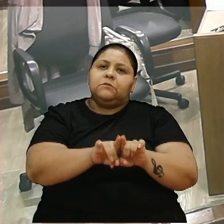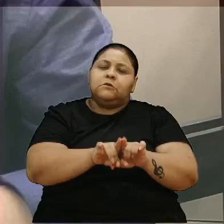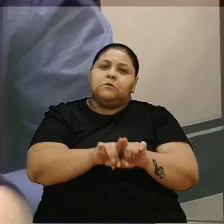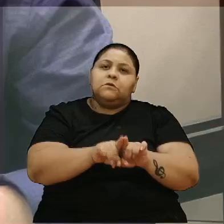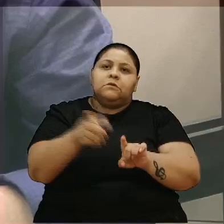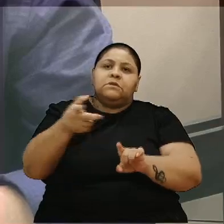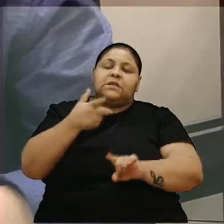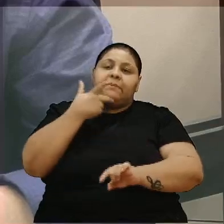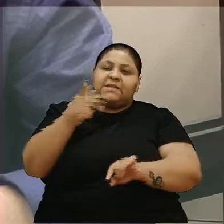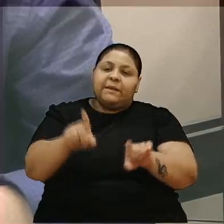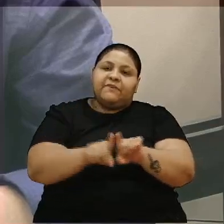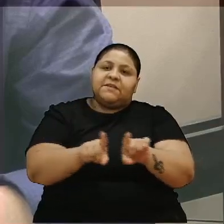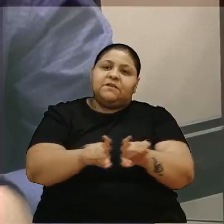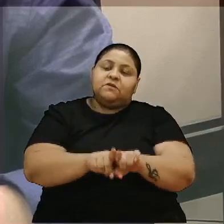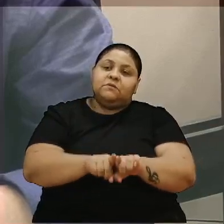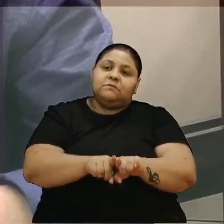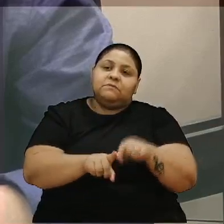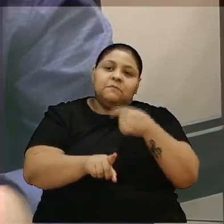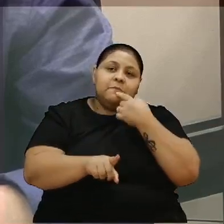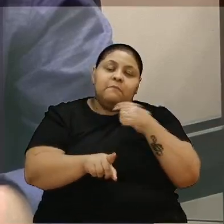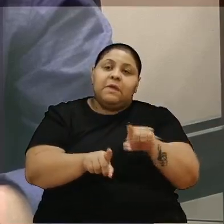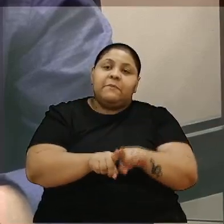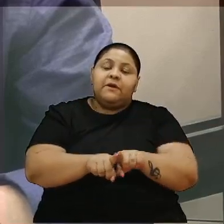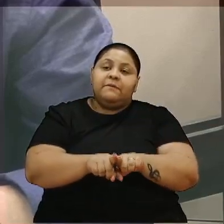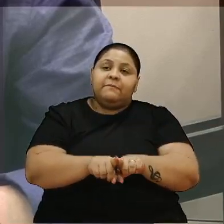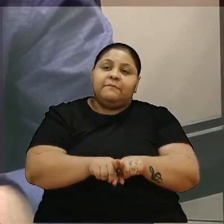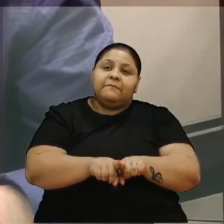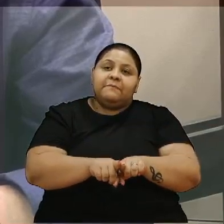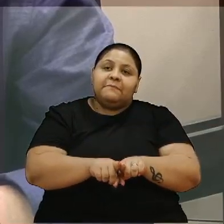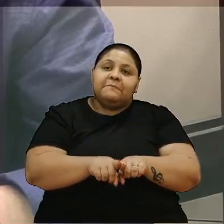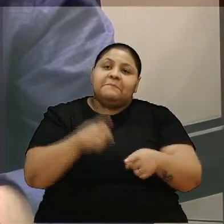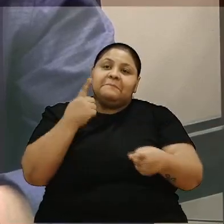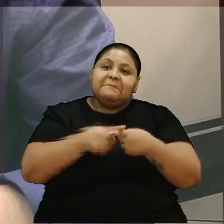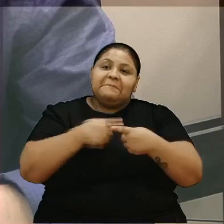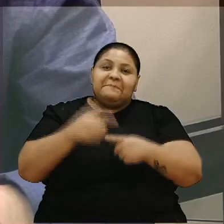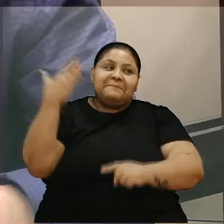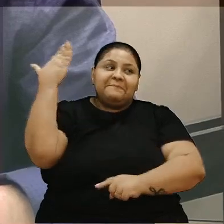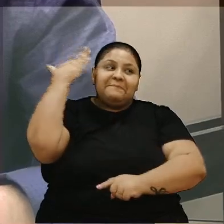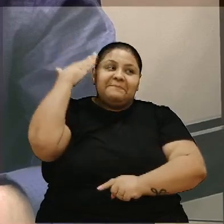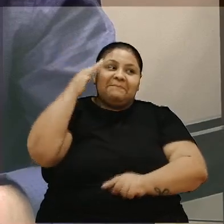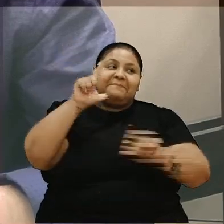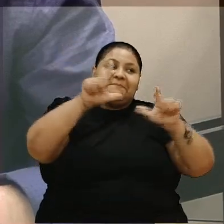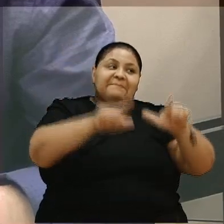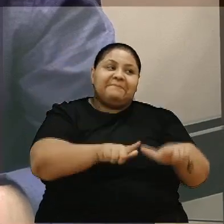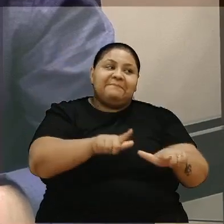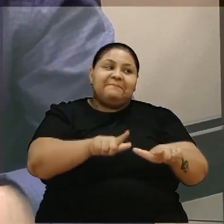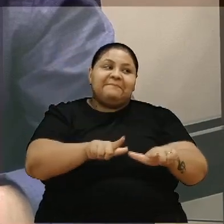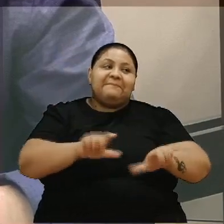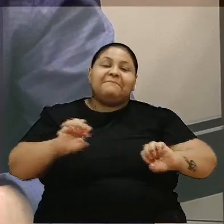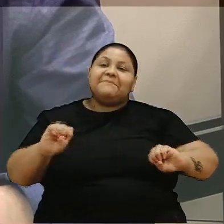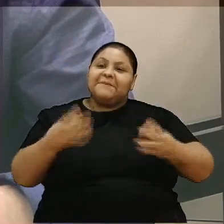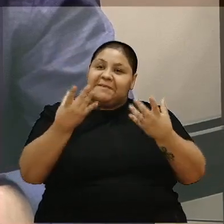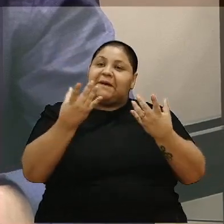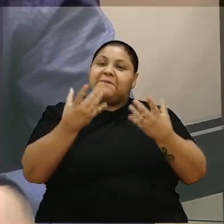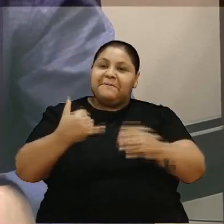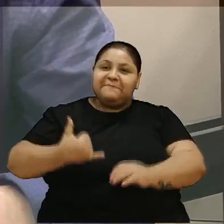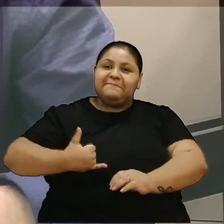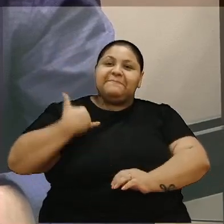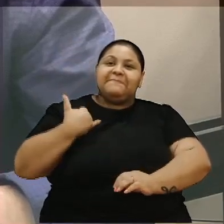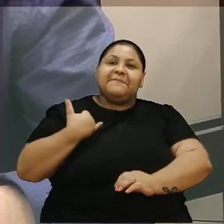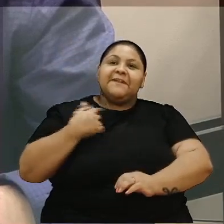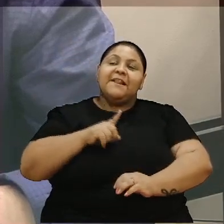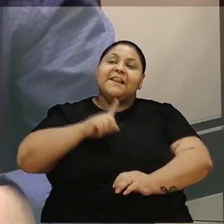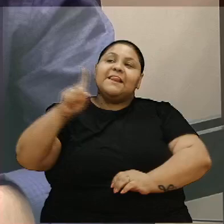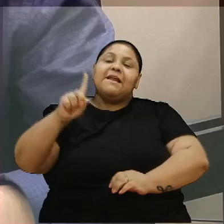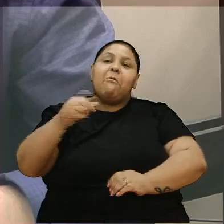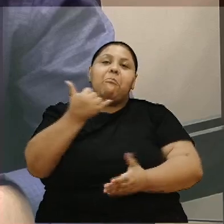dizer aqui o quanto eles são hipócritas, né? Porque sabe onde, vereador Bortola, que a Manuela comemorou o aniversário dela? Lá em Nova